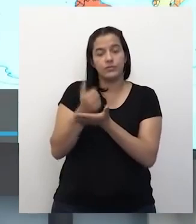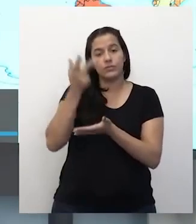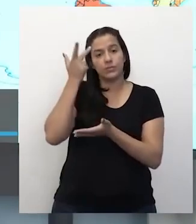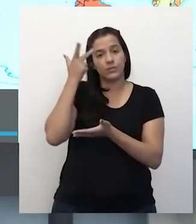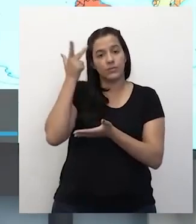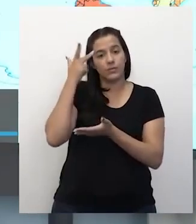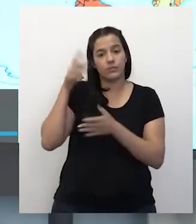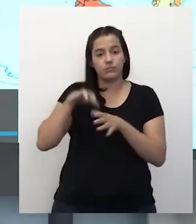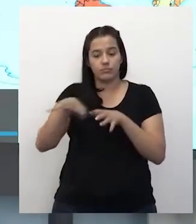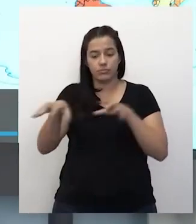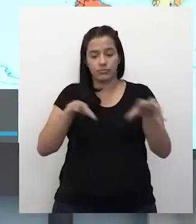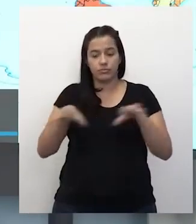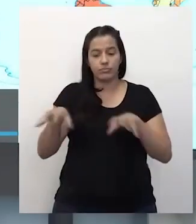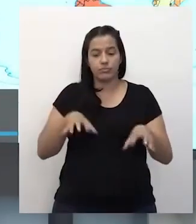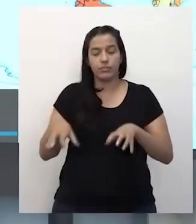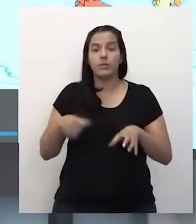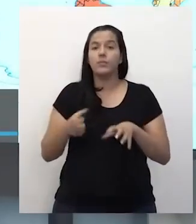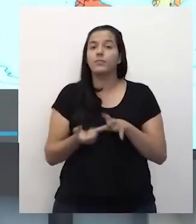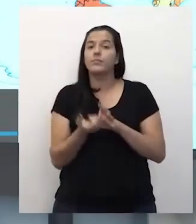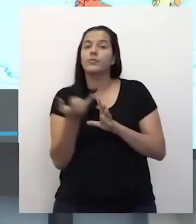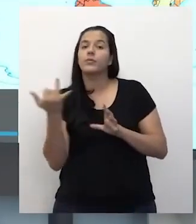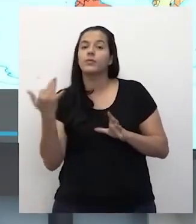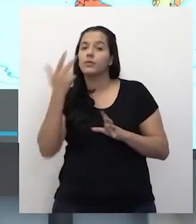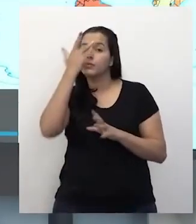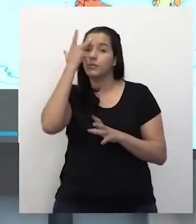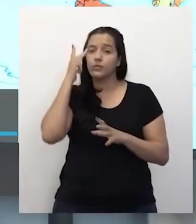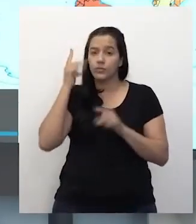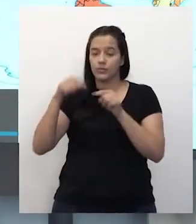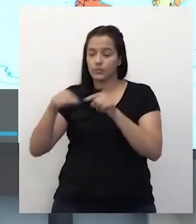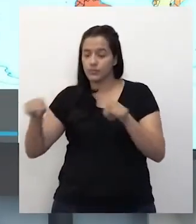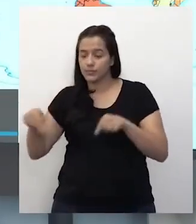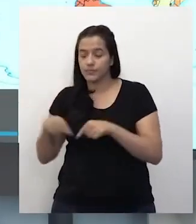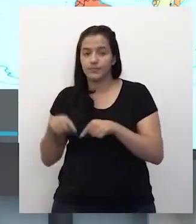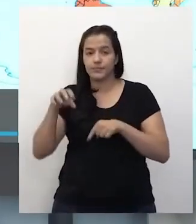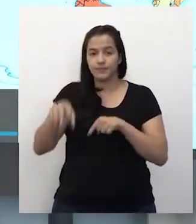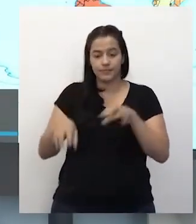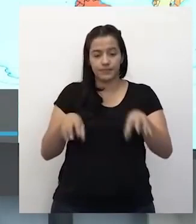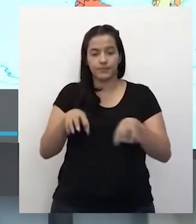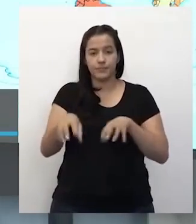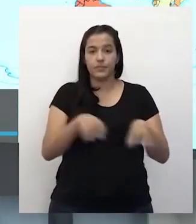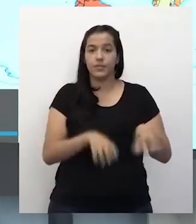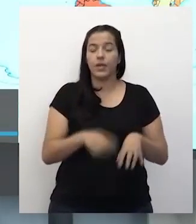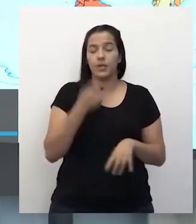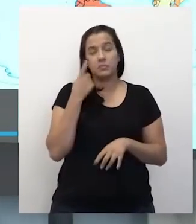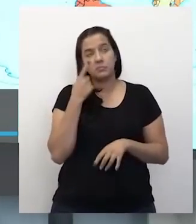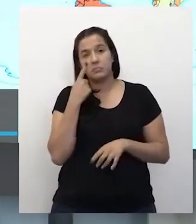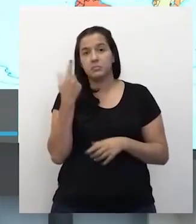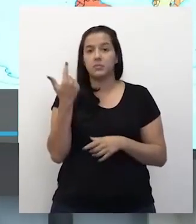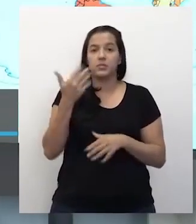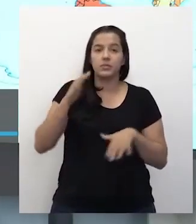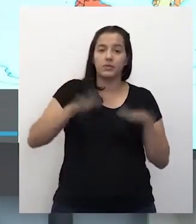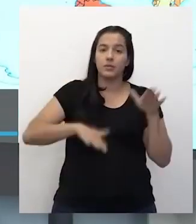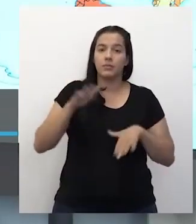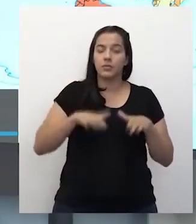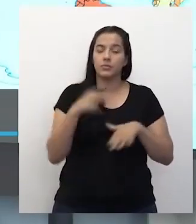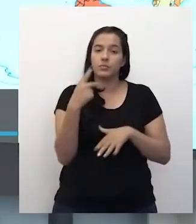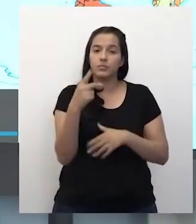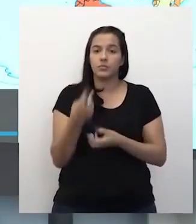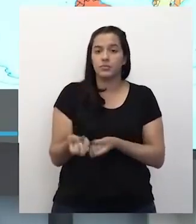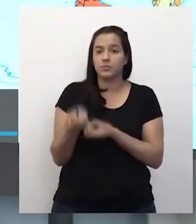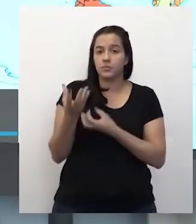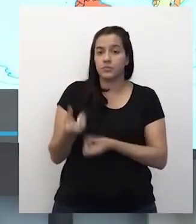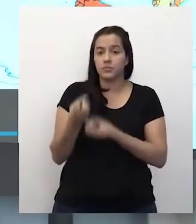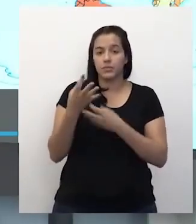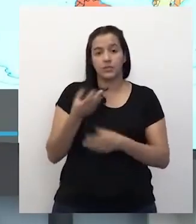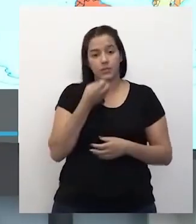por quilômetro quadrado. Então, depende de qual dados que você quer ver aí. Mas é interessante isso e é até bom para uma pesquisa